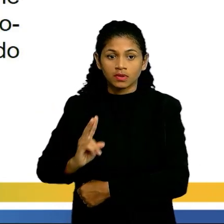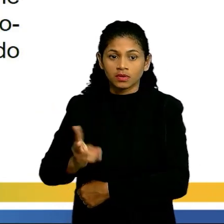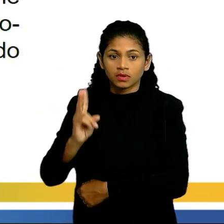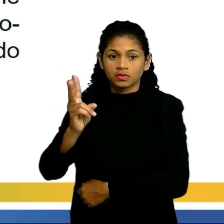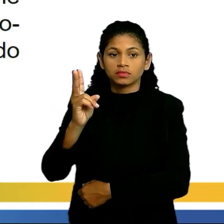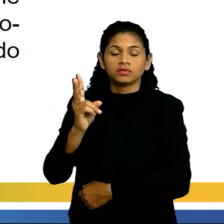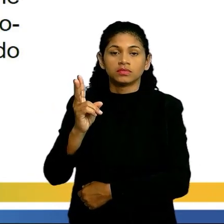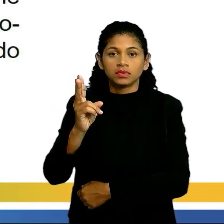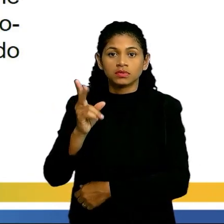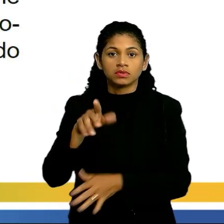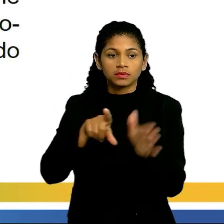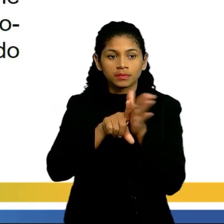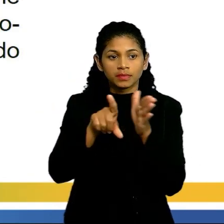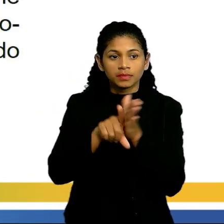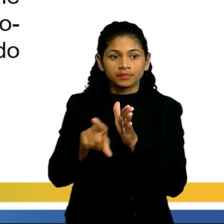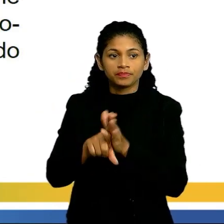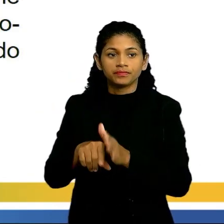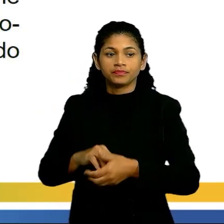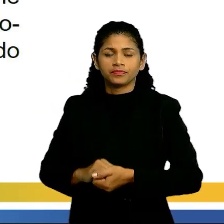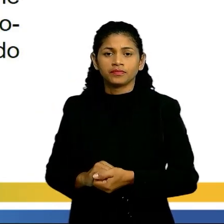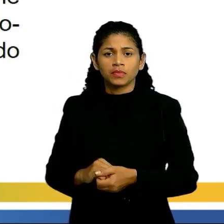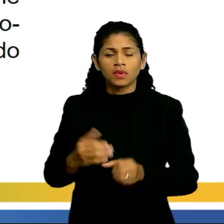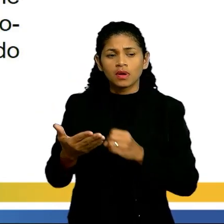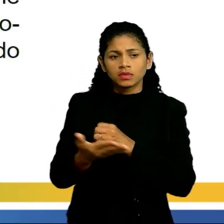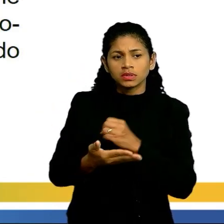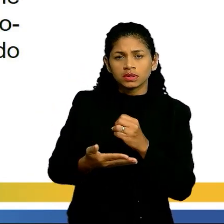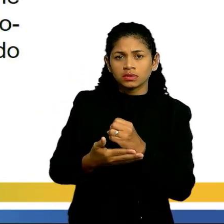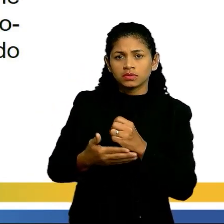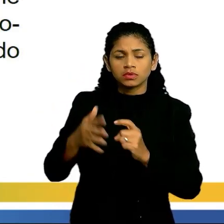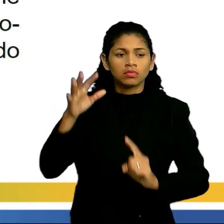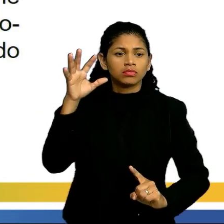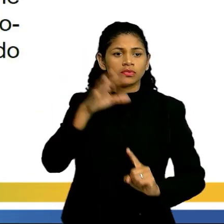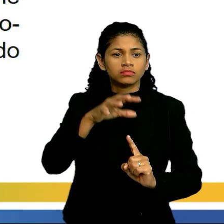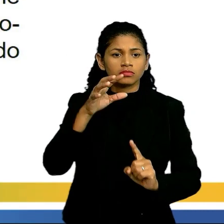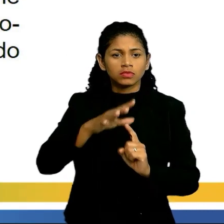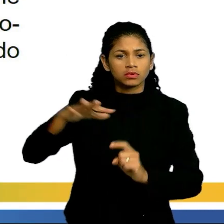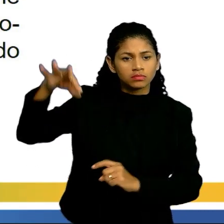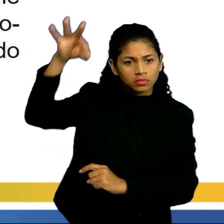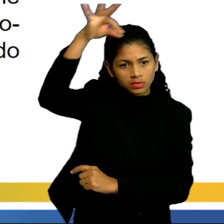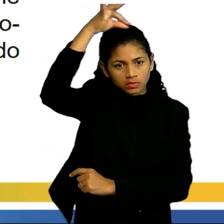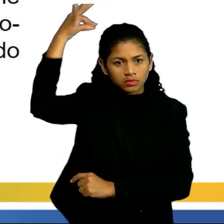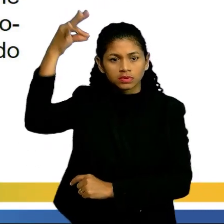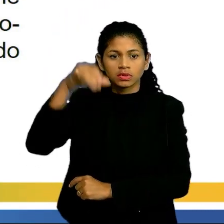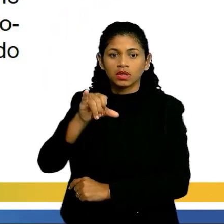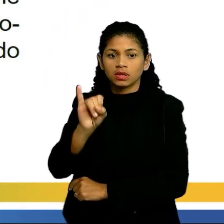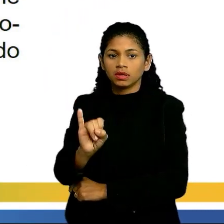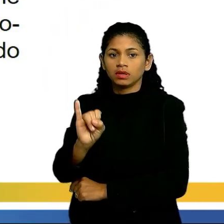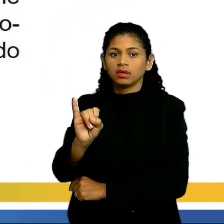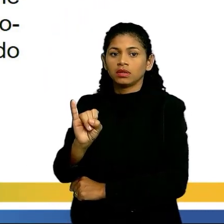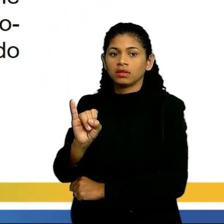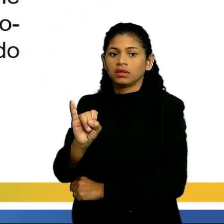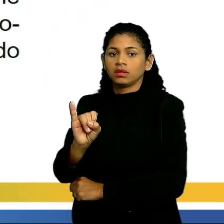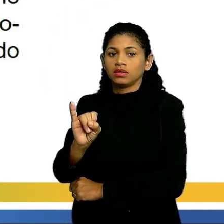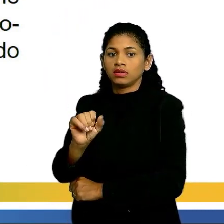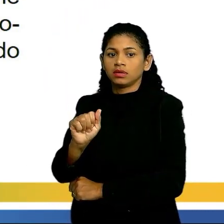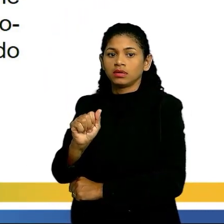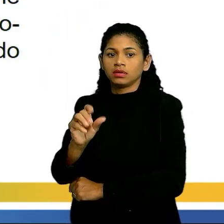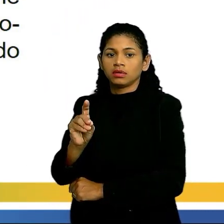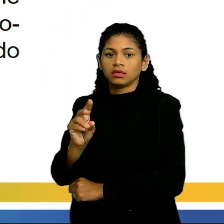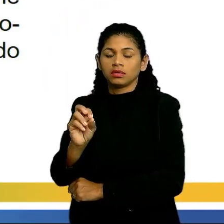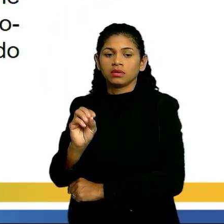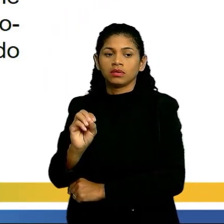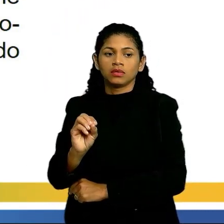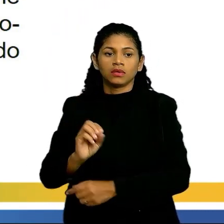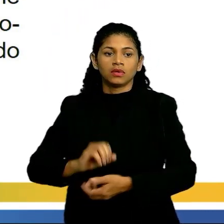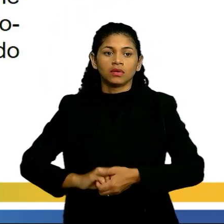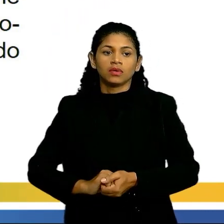nossa questão. Sob influência do espírito de sua época, Isadora Duncan e Friedrich